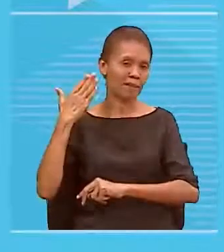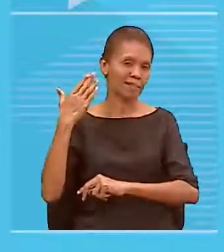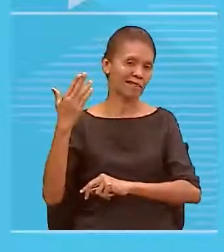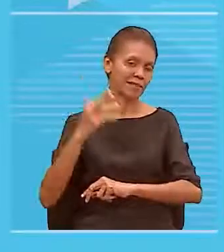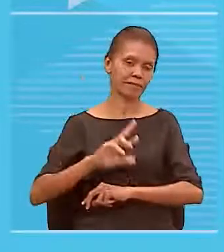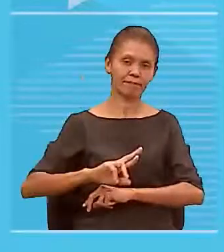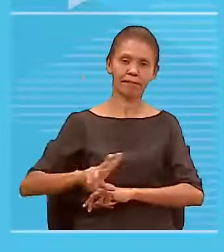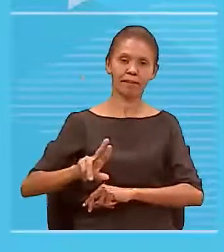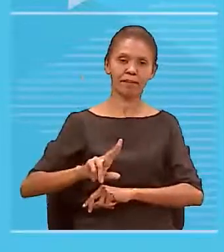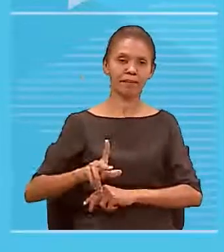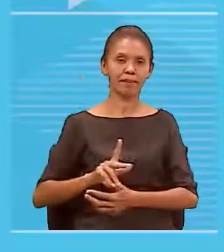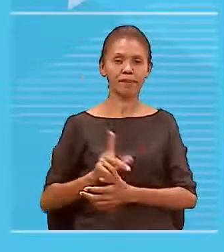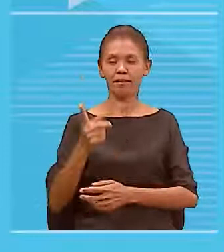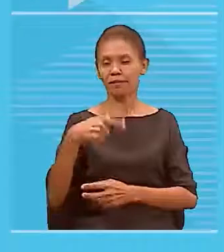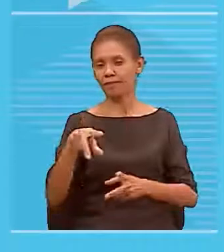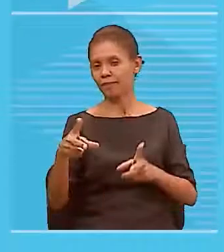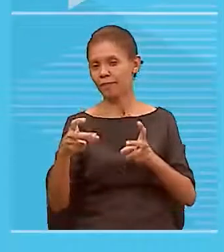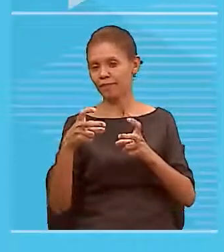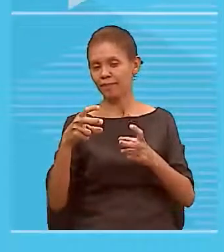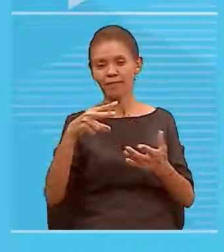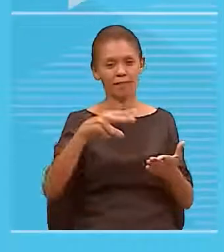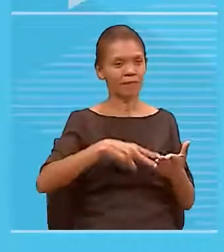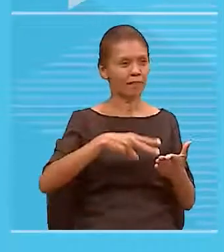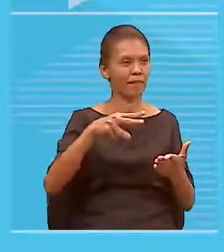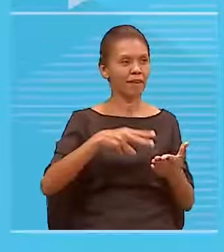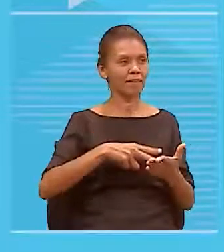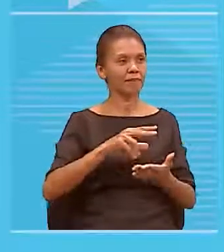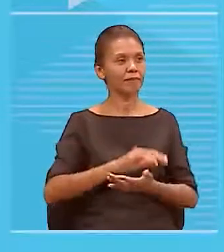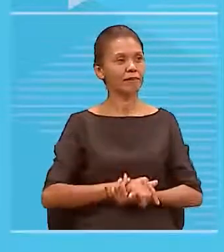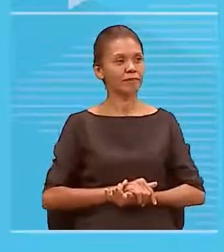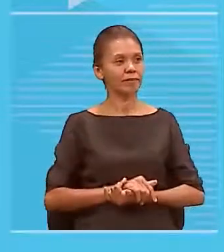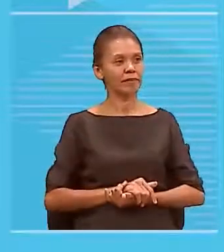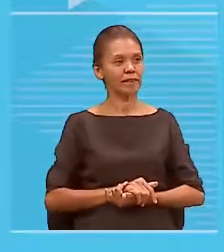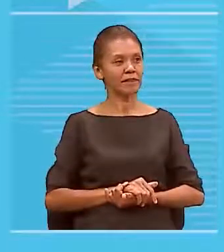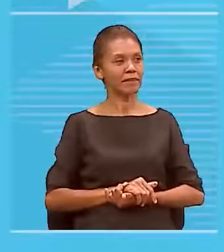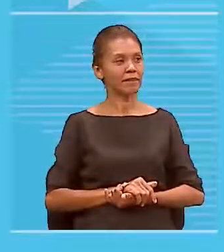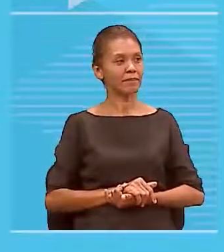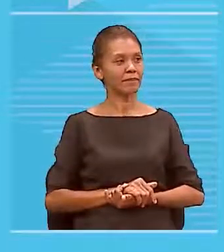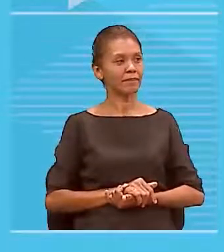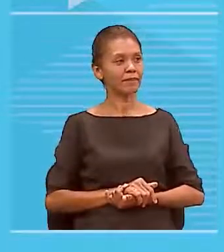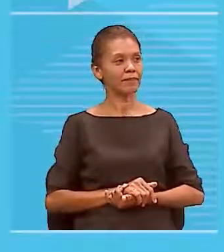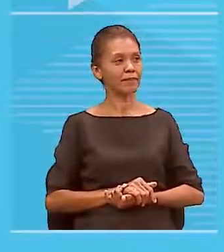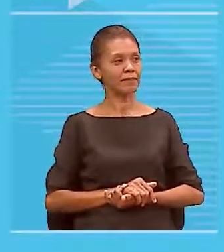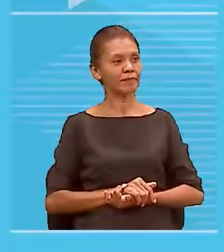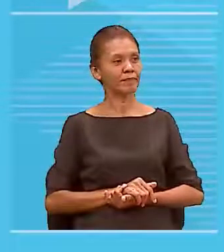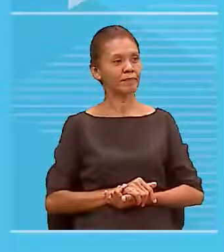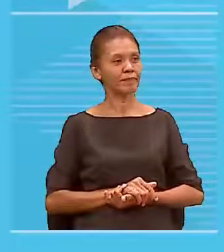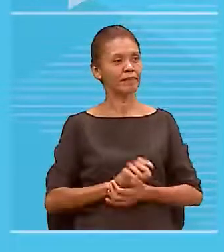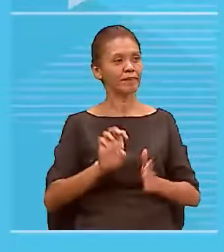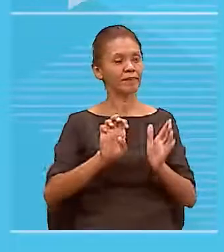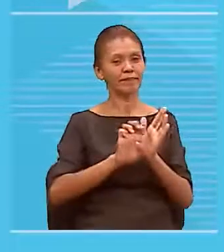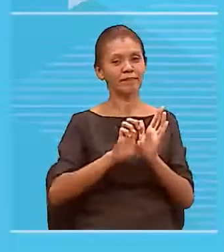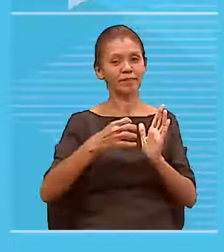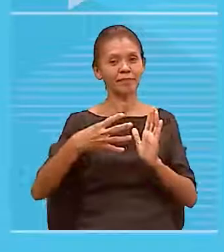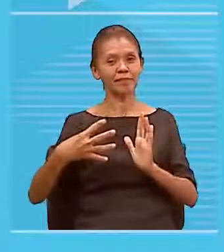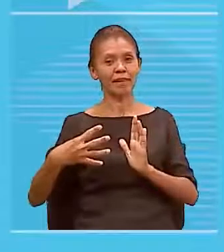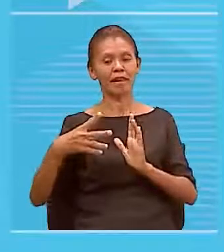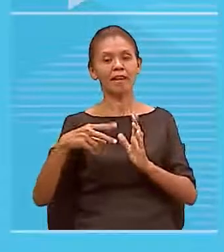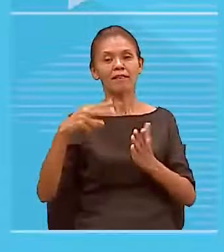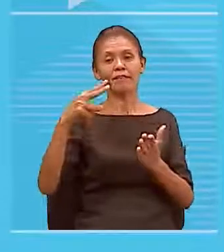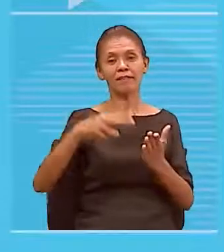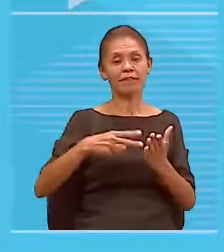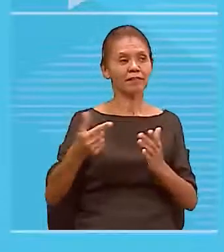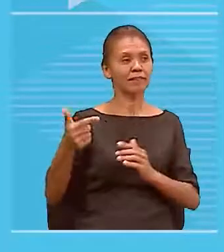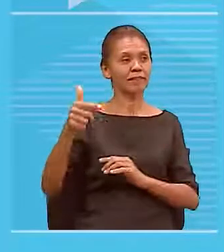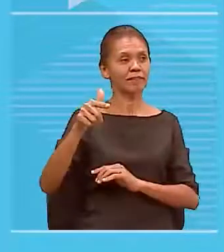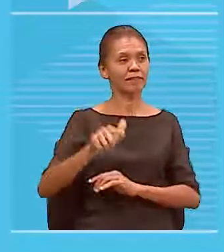se vocês perceberam a leitura né que foi feita aí né o evento Vamos ler de novo